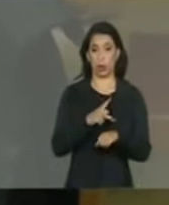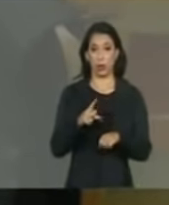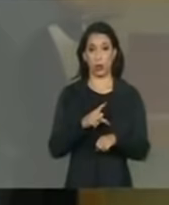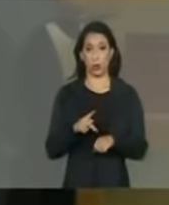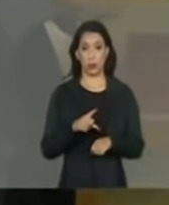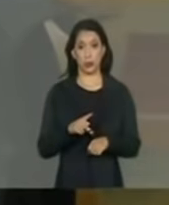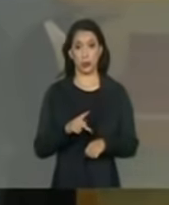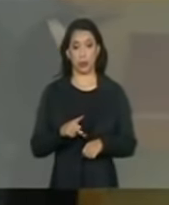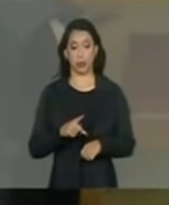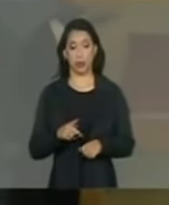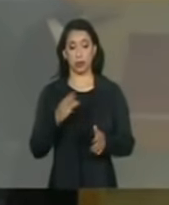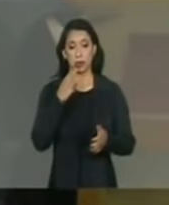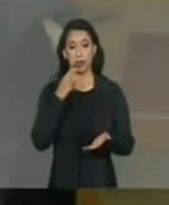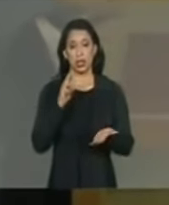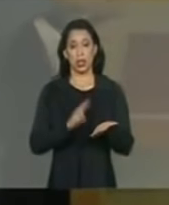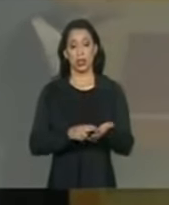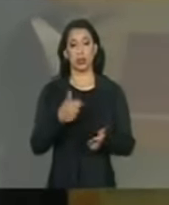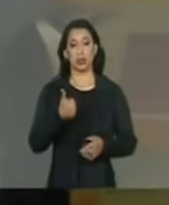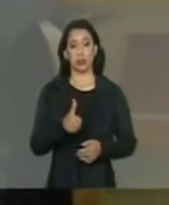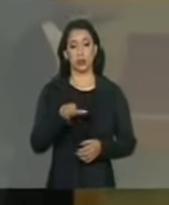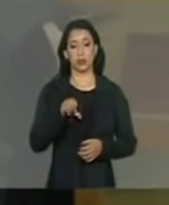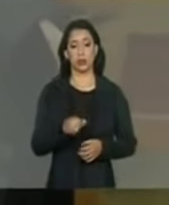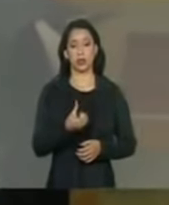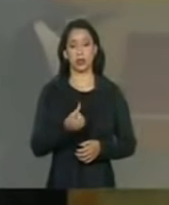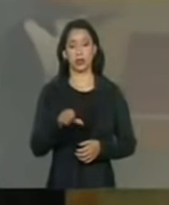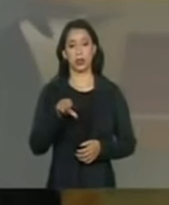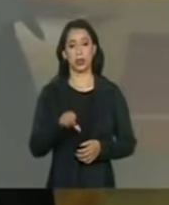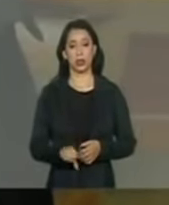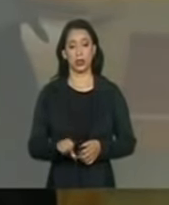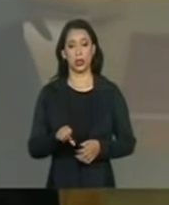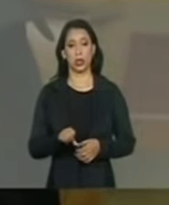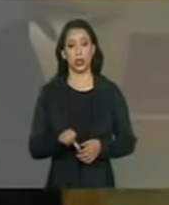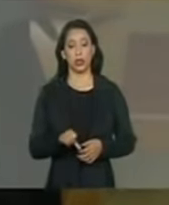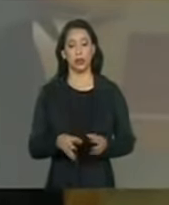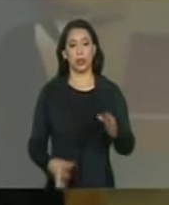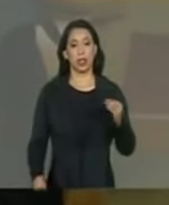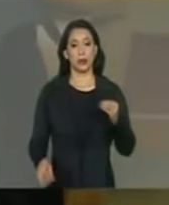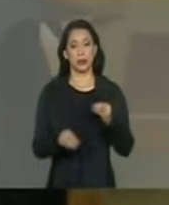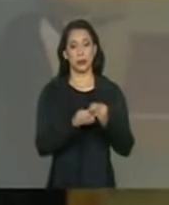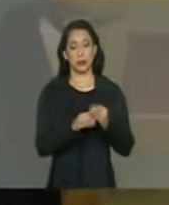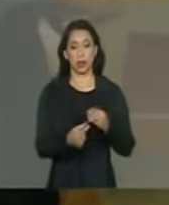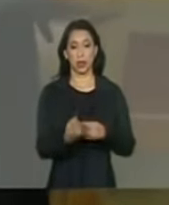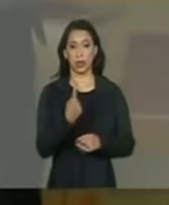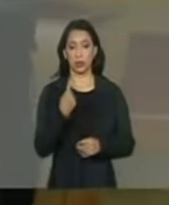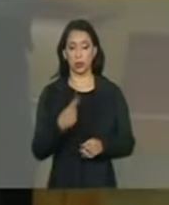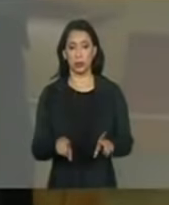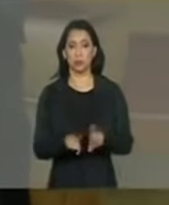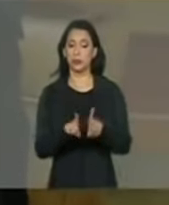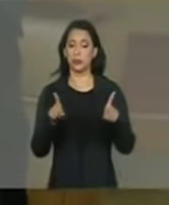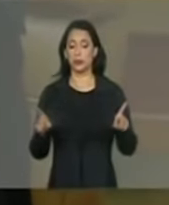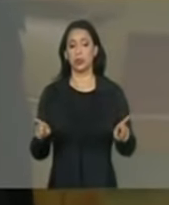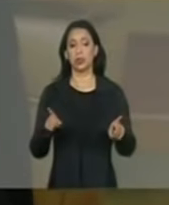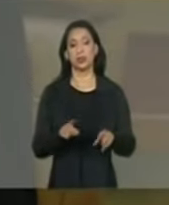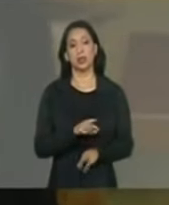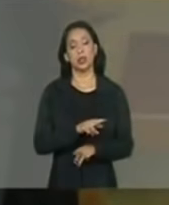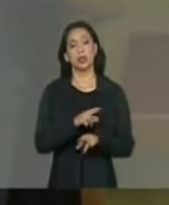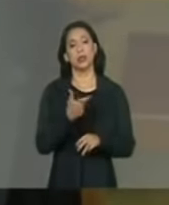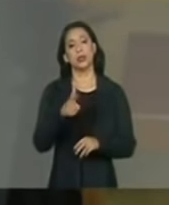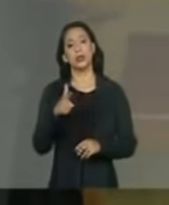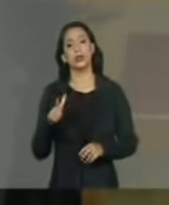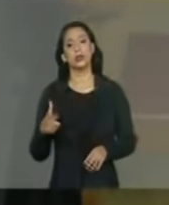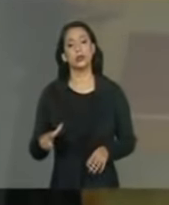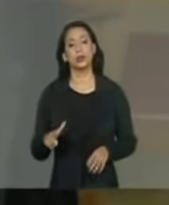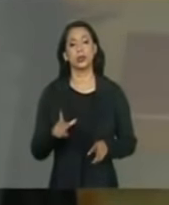carta de 69 travestida de emenda 1 mas também uma série de outros decretos leis como o código